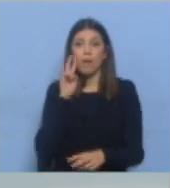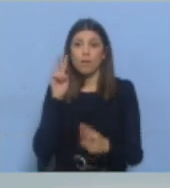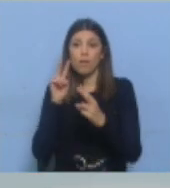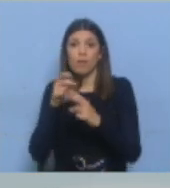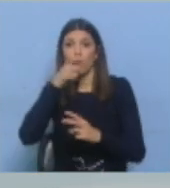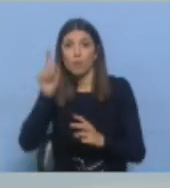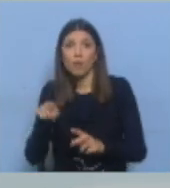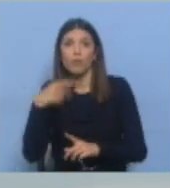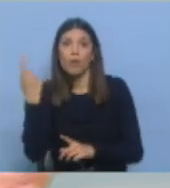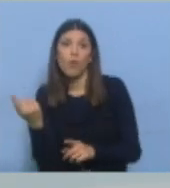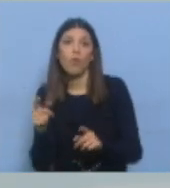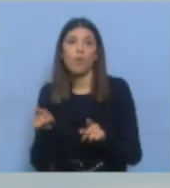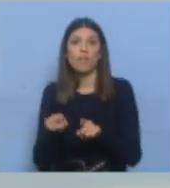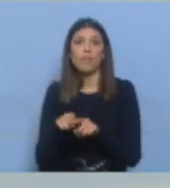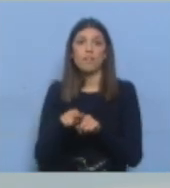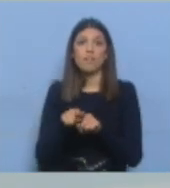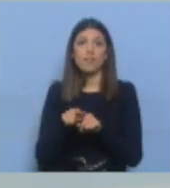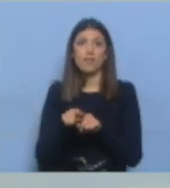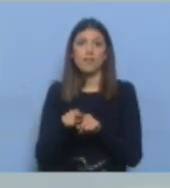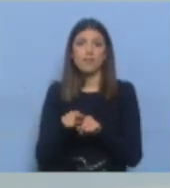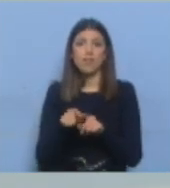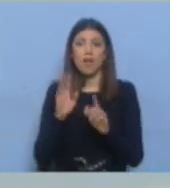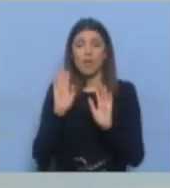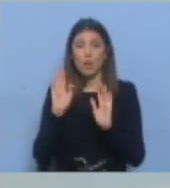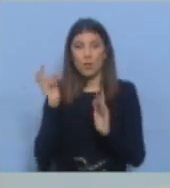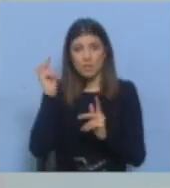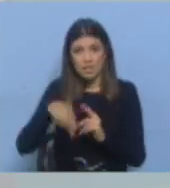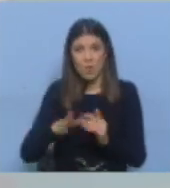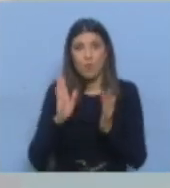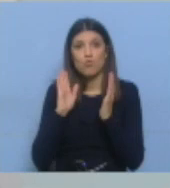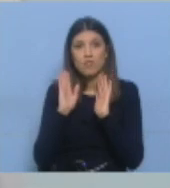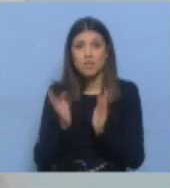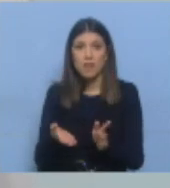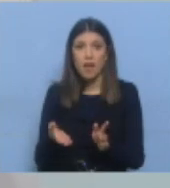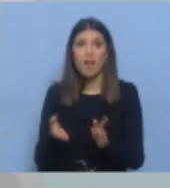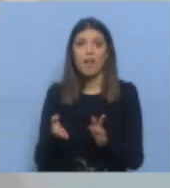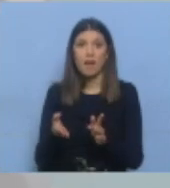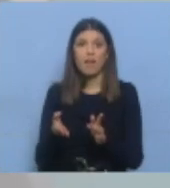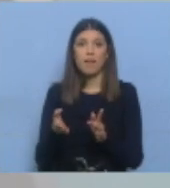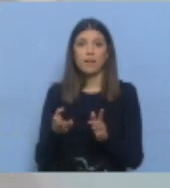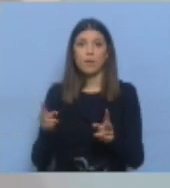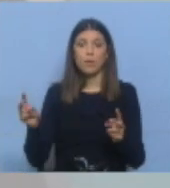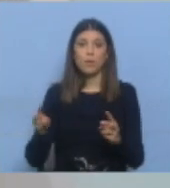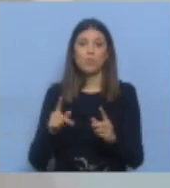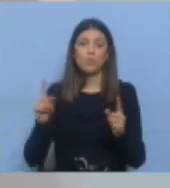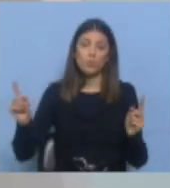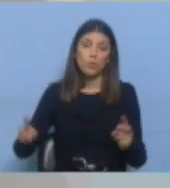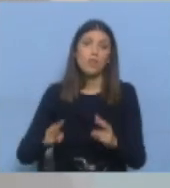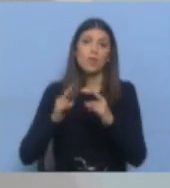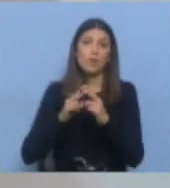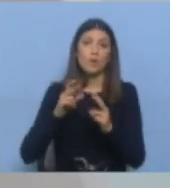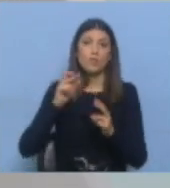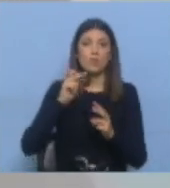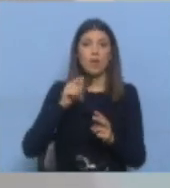aconteceu muitos sobressaltos. Por exemplo, eu sou praticamente fonte segura com o encontro de Abu Dhabi, que também é histórico, esta ida do